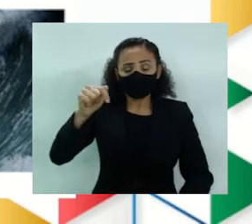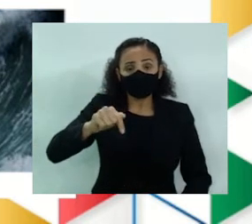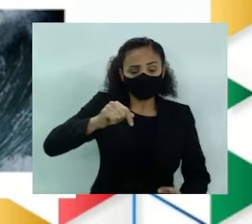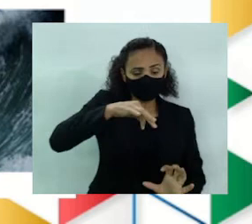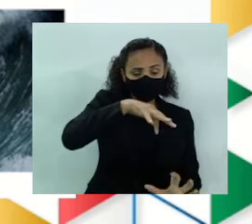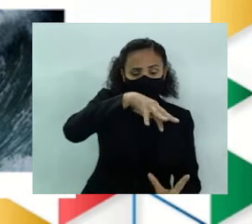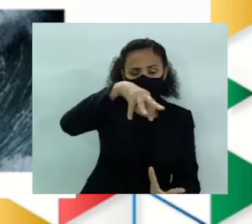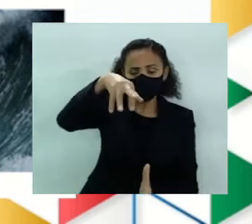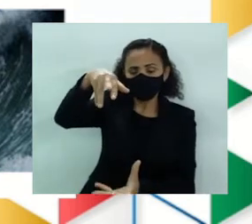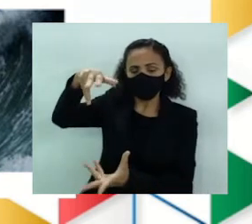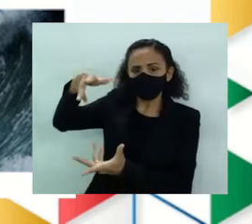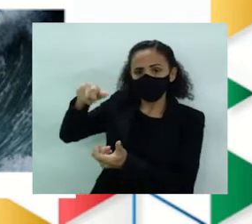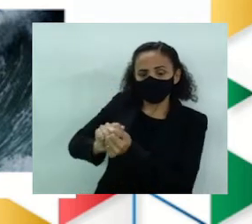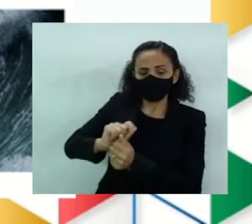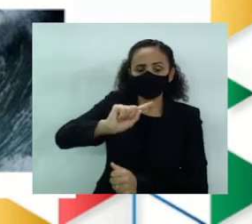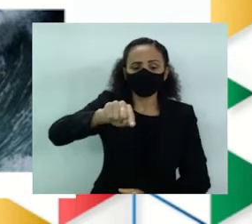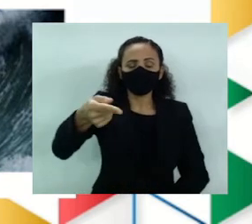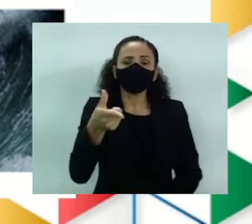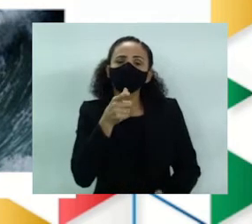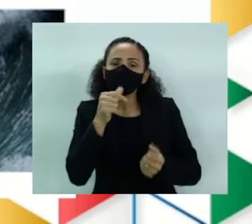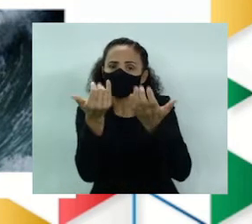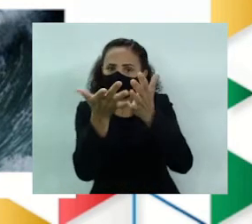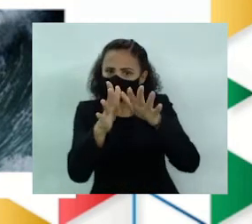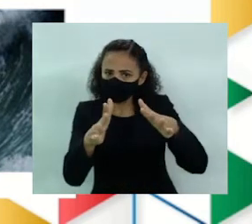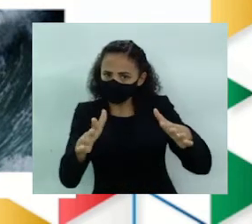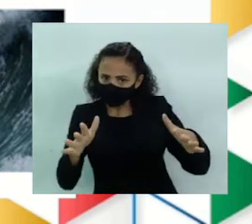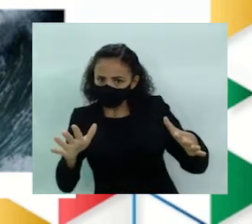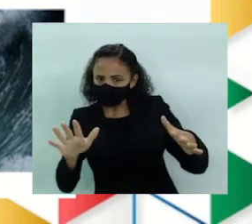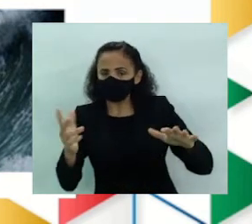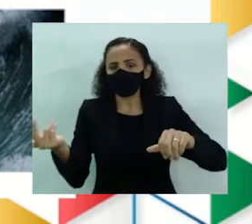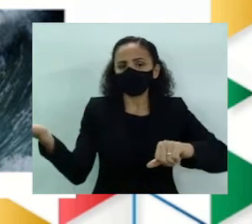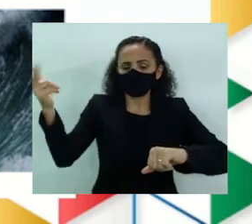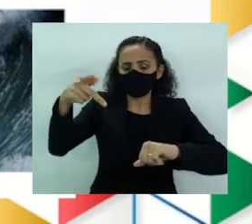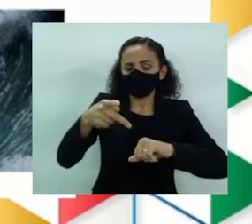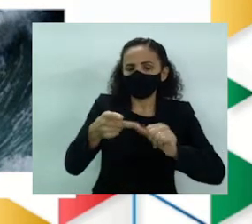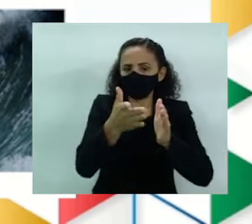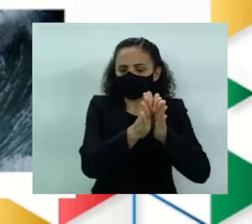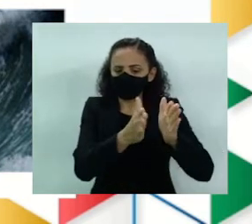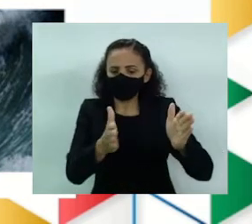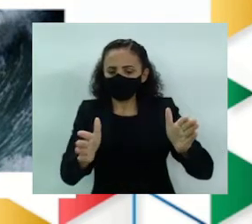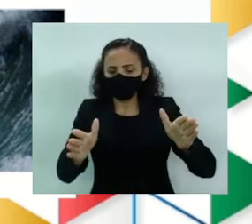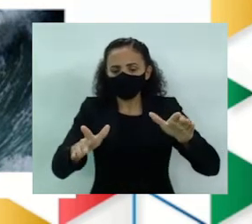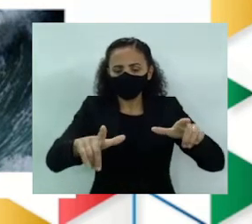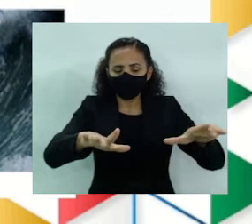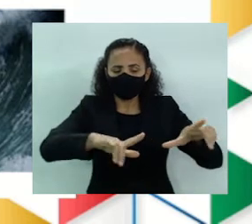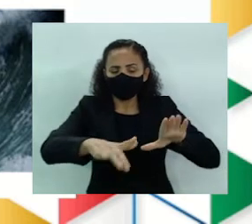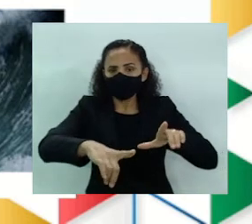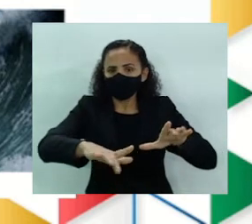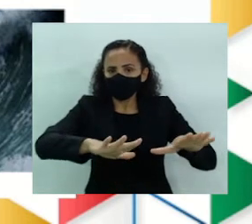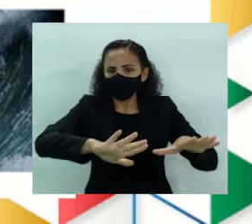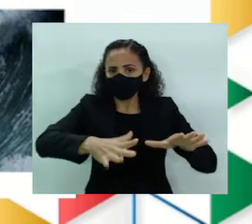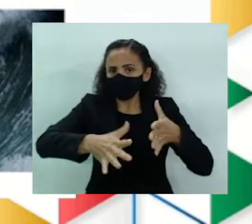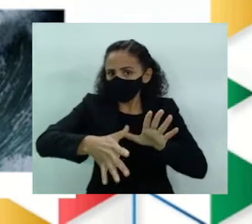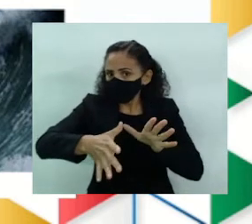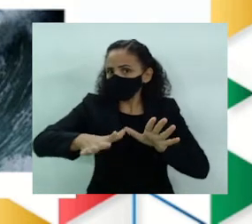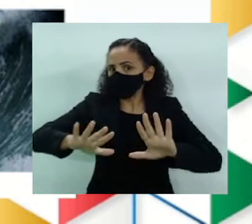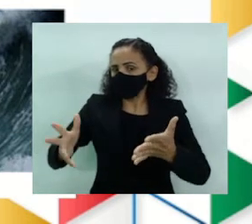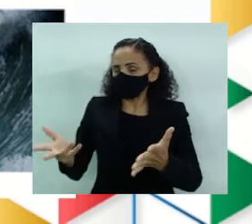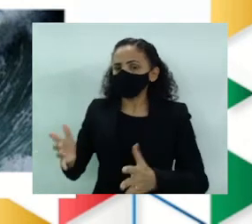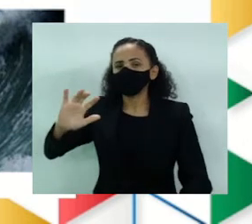né? E os maremotos no mar. Então, através das placas tectônicas, das falhas das placas tectônicas, é que